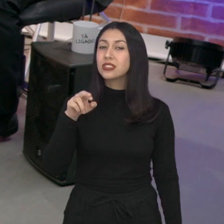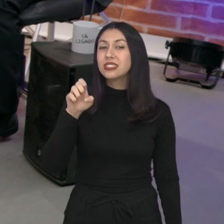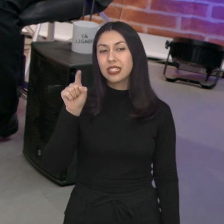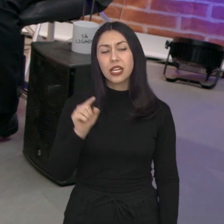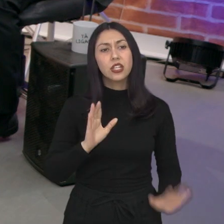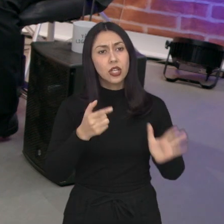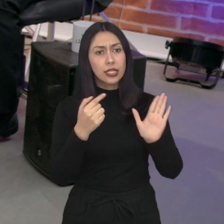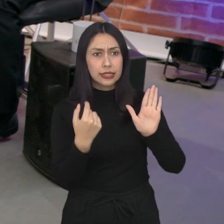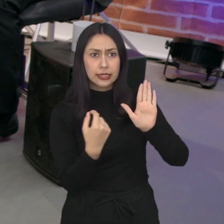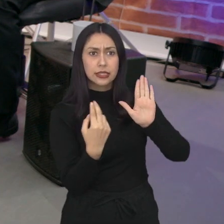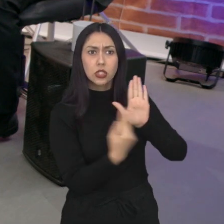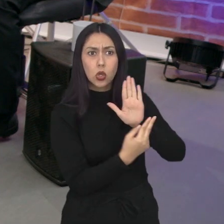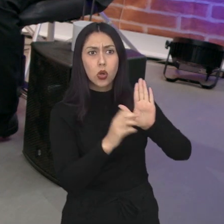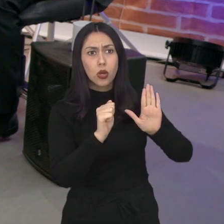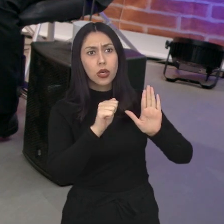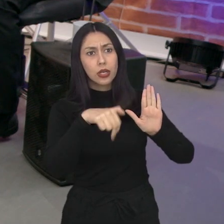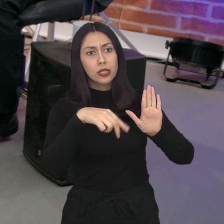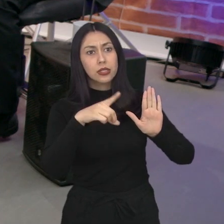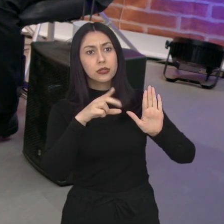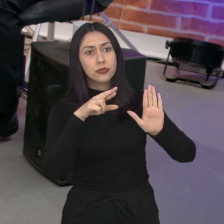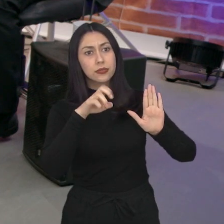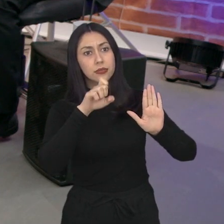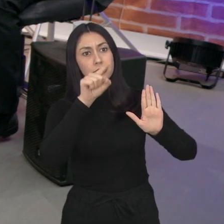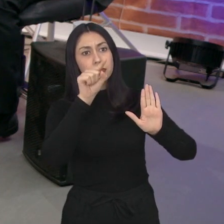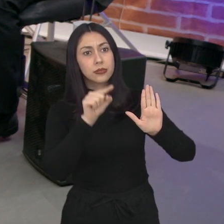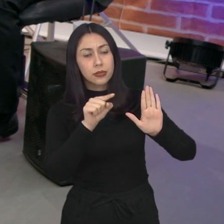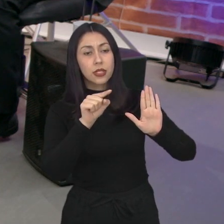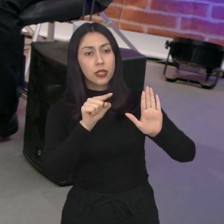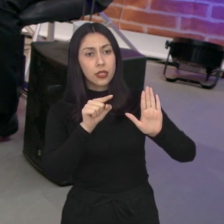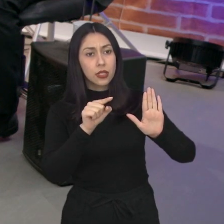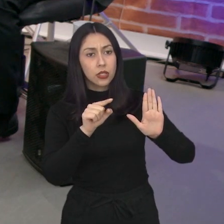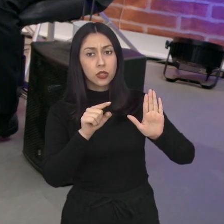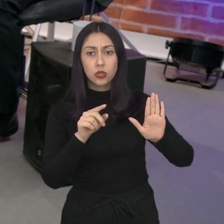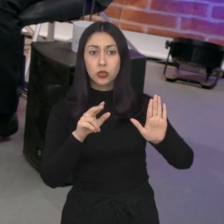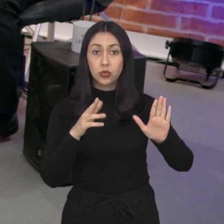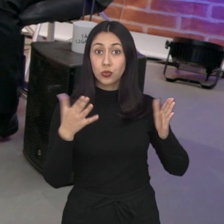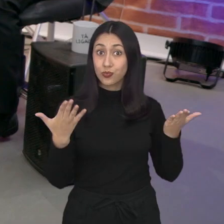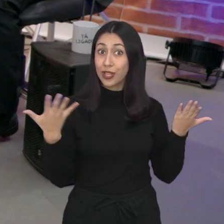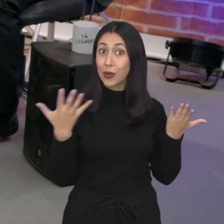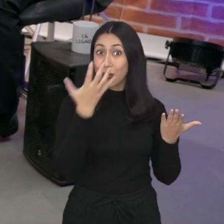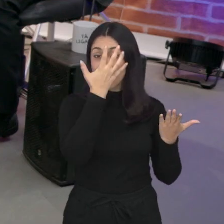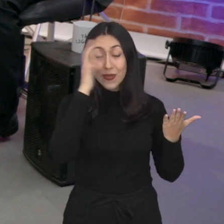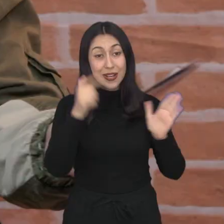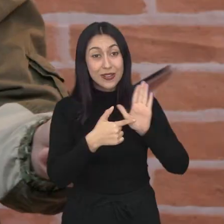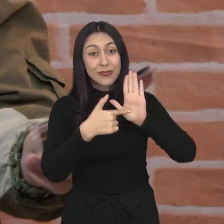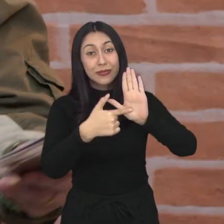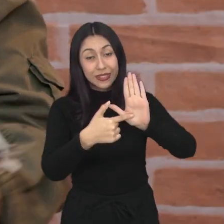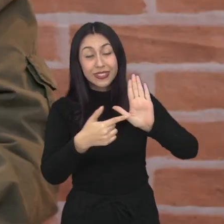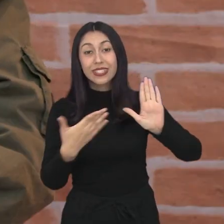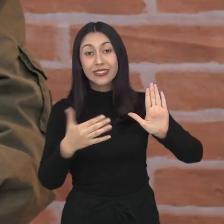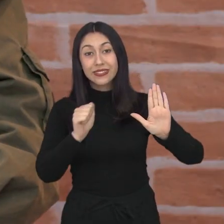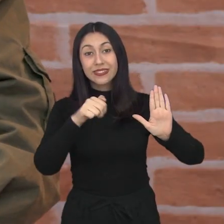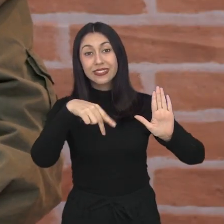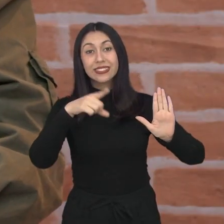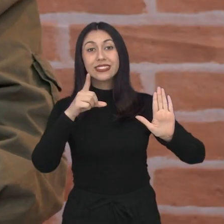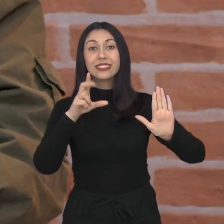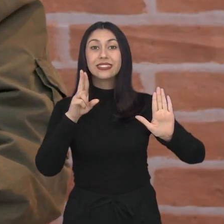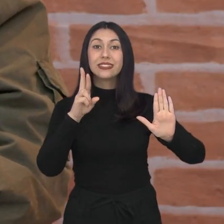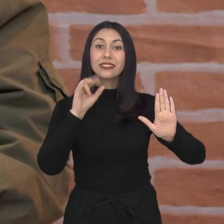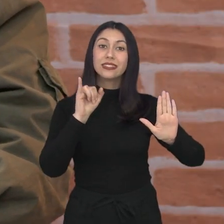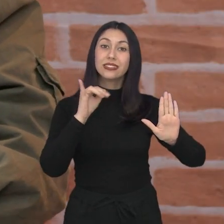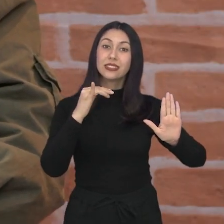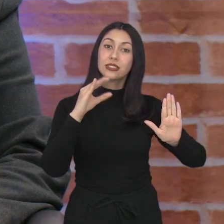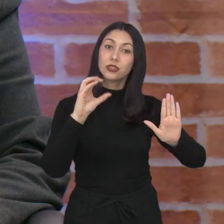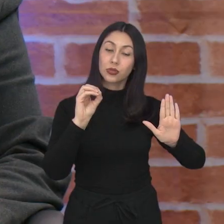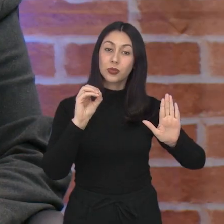André? Nunca fiz isso. Ah, não, então justo, pô. Então, tiramos a máscara, estamos aqui com o Andrício, que vai bater esse bate-papo muito